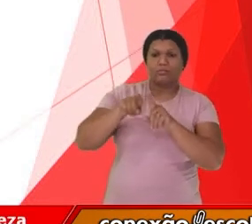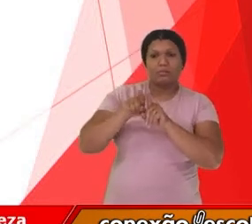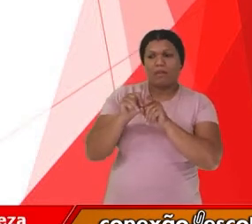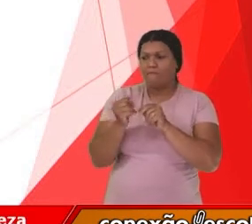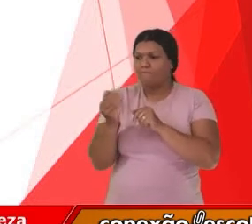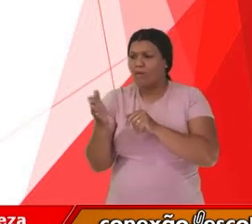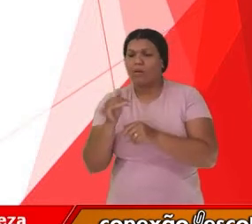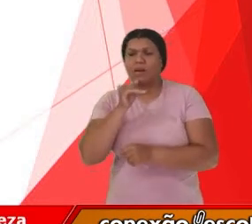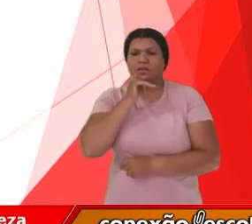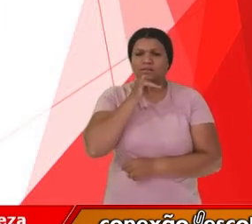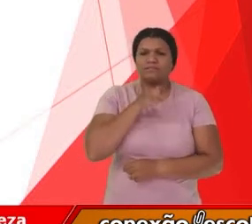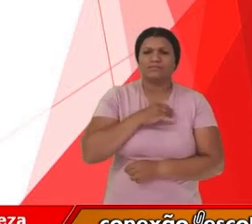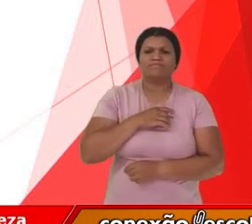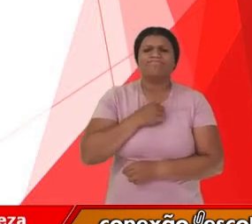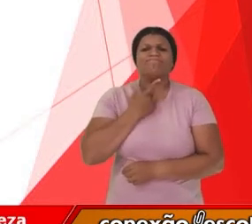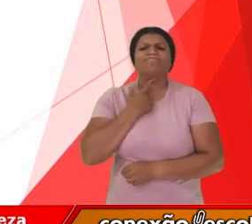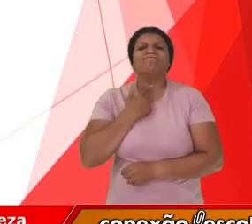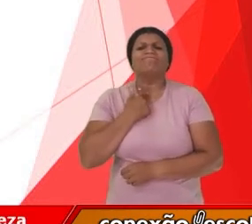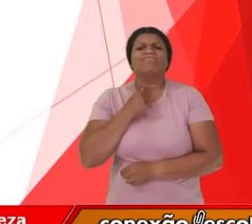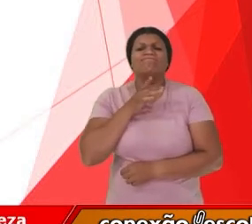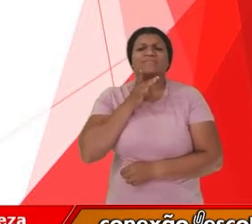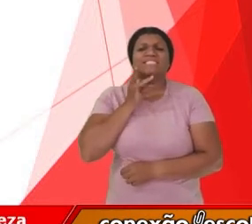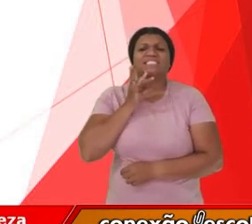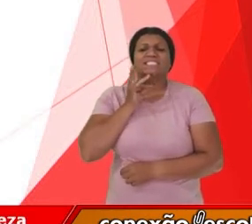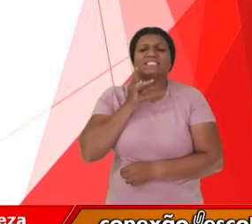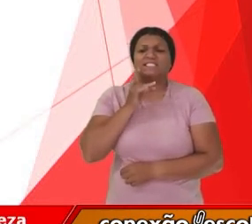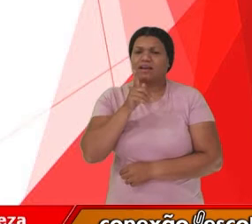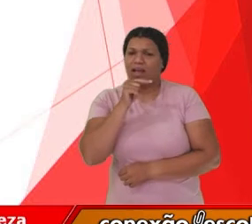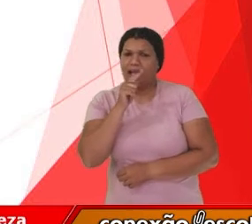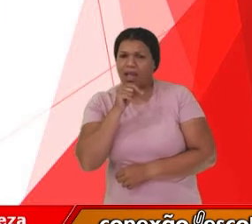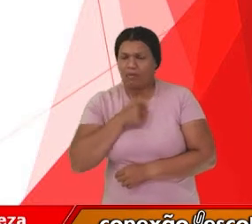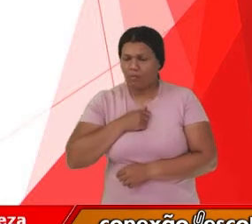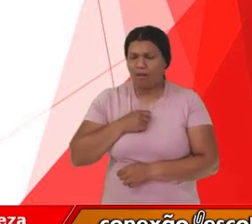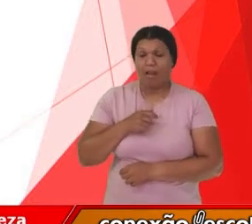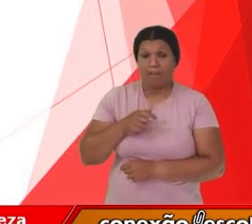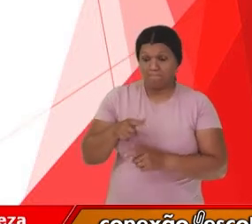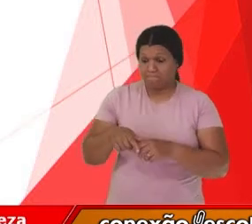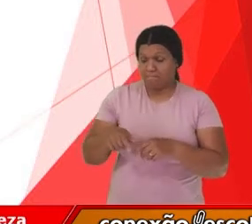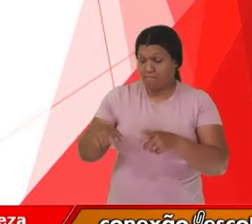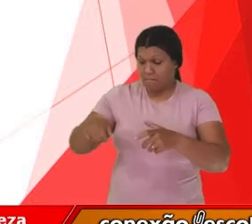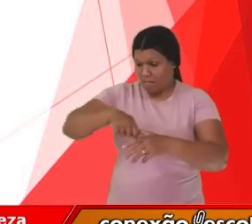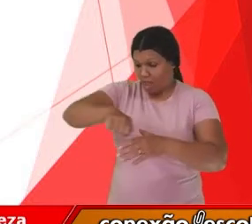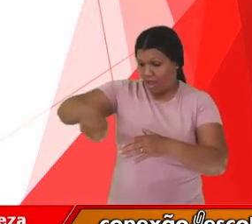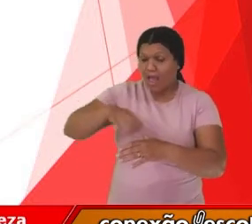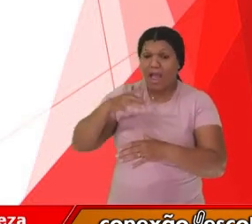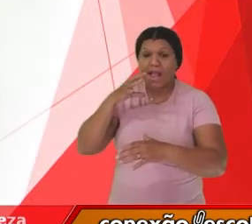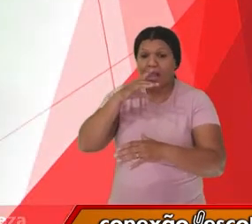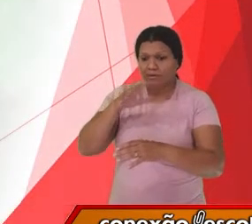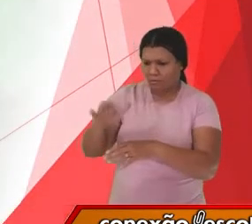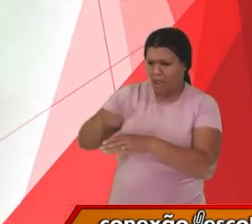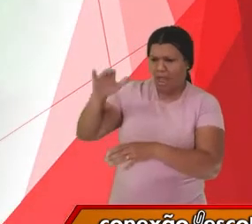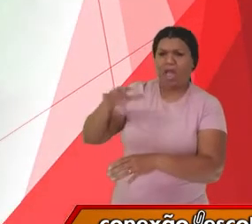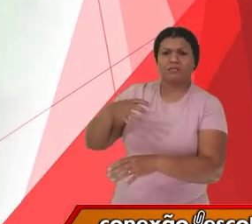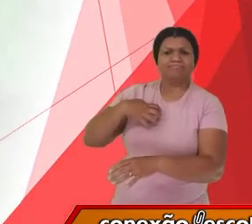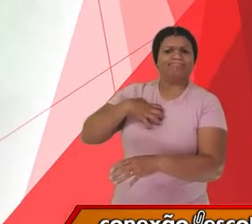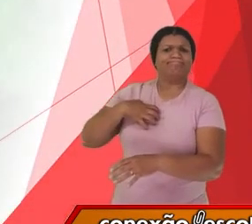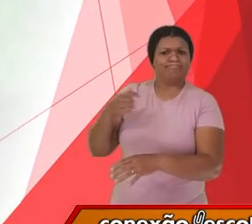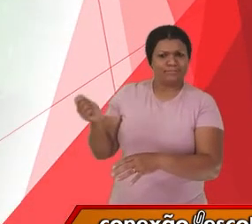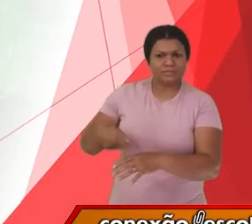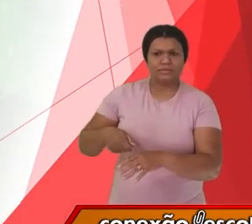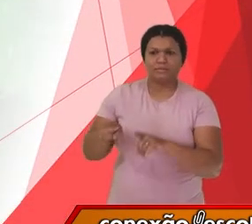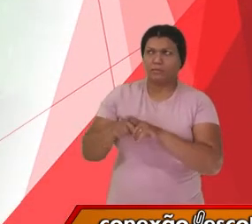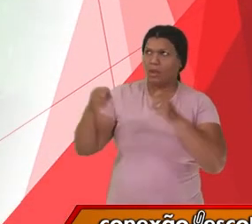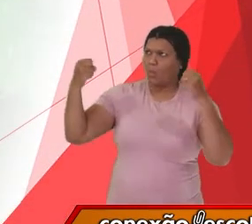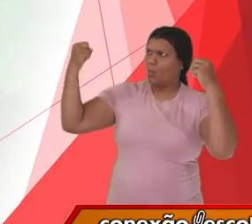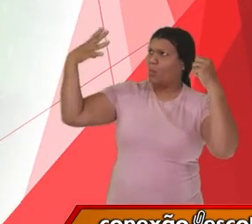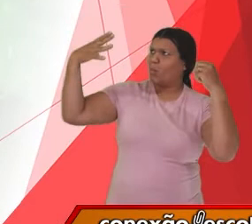exemplo a sede, a sensação de uma panela quente enquanto a gente prepara o alimento, luminosidade, dentre